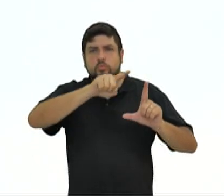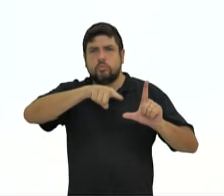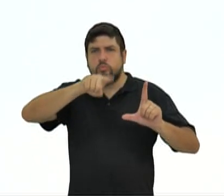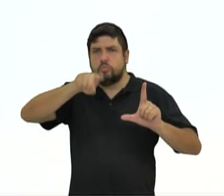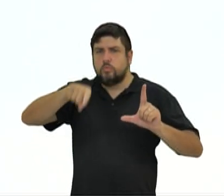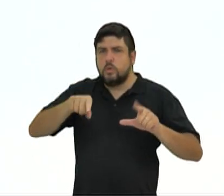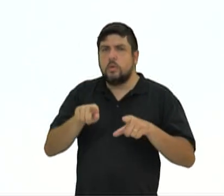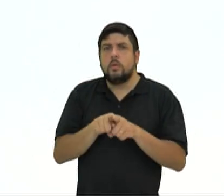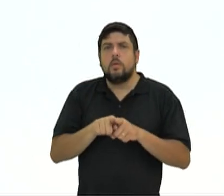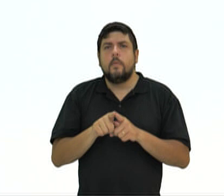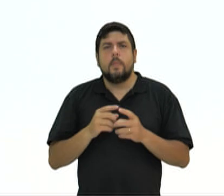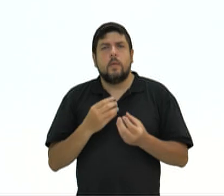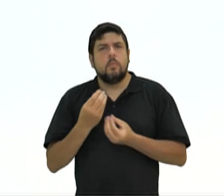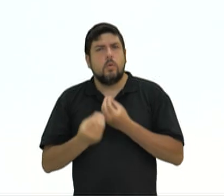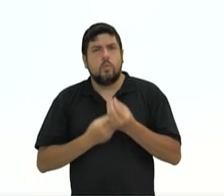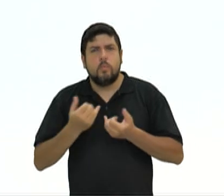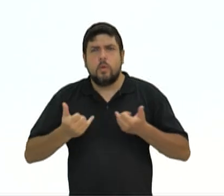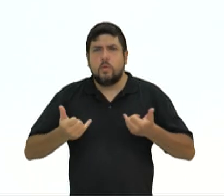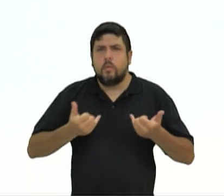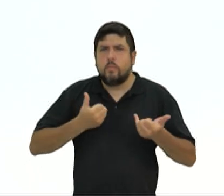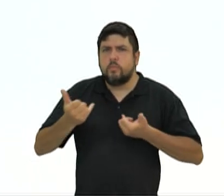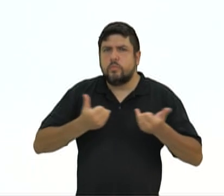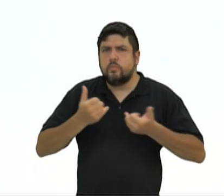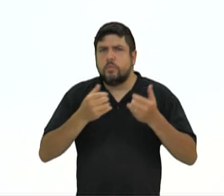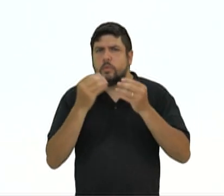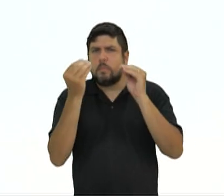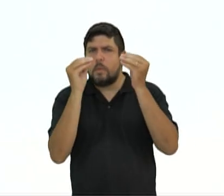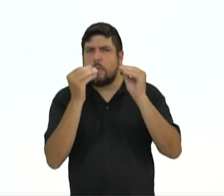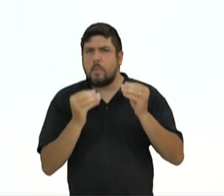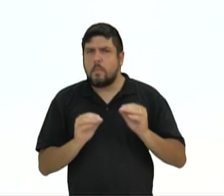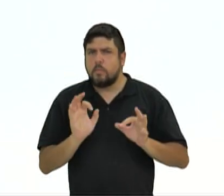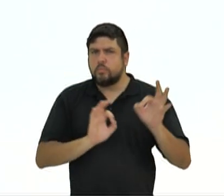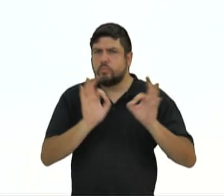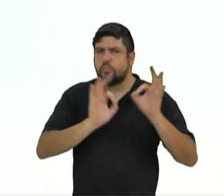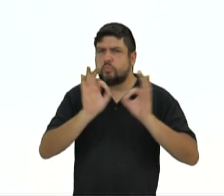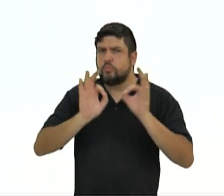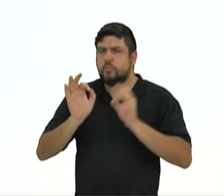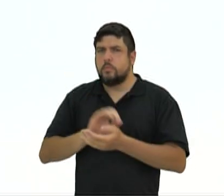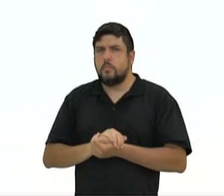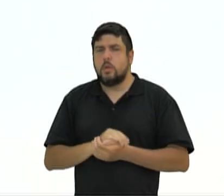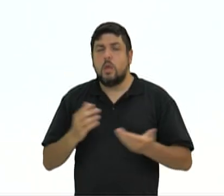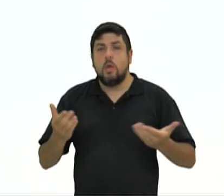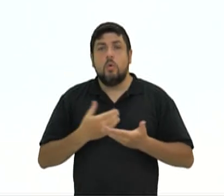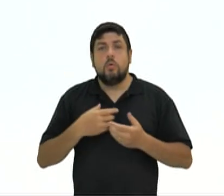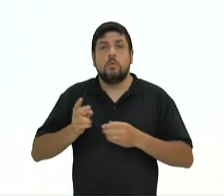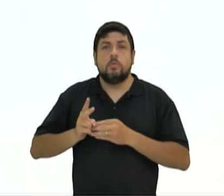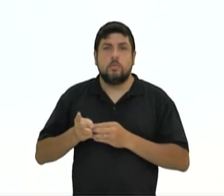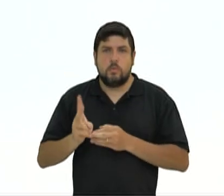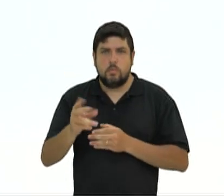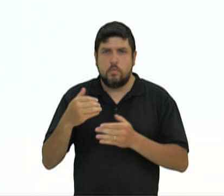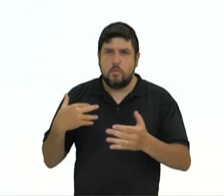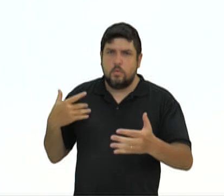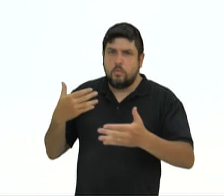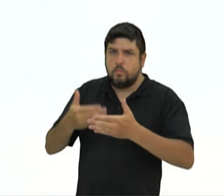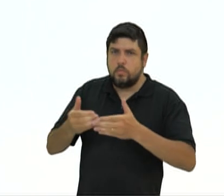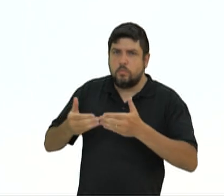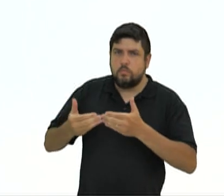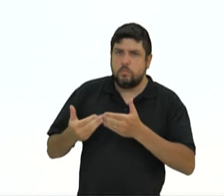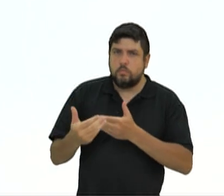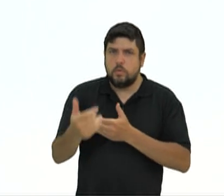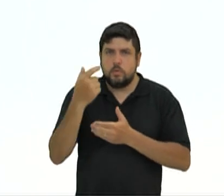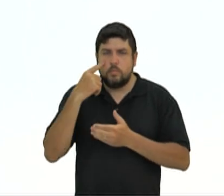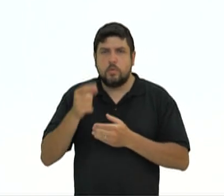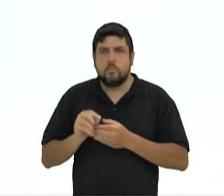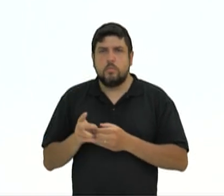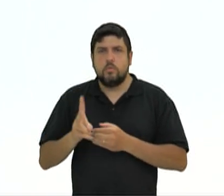da informação, análise e construção de gráficos. E hoje nós vamos dar continuidade nesse assunto, porque